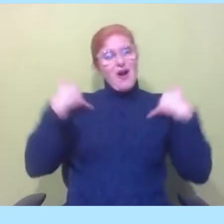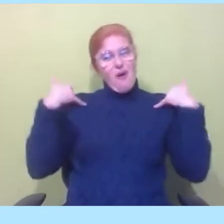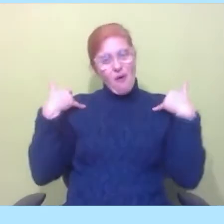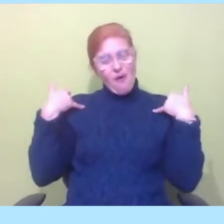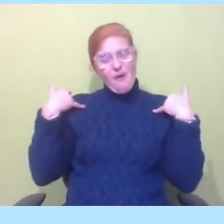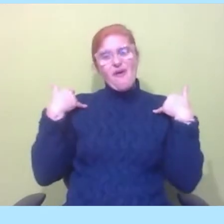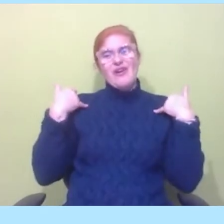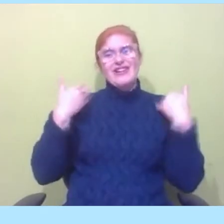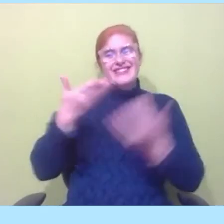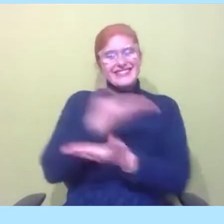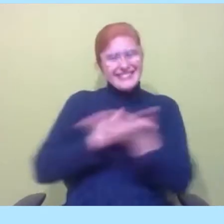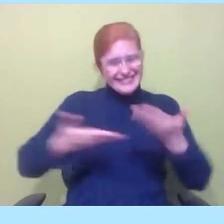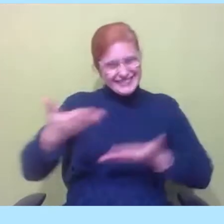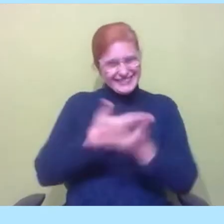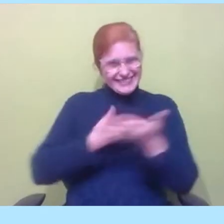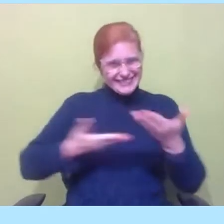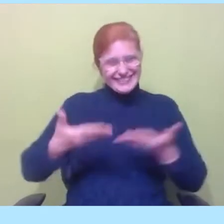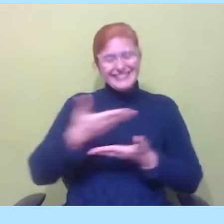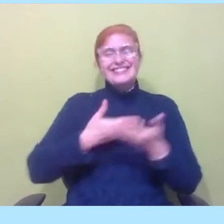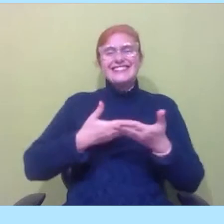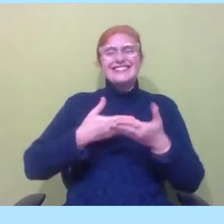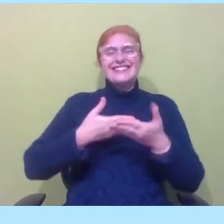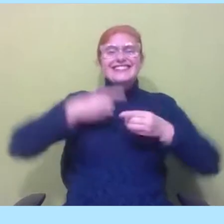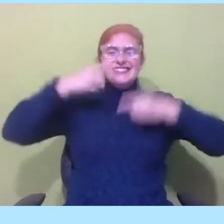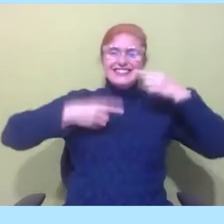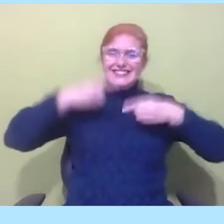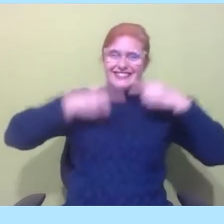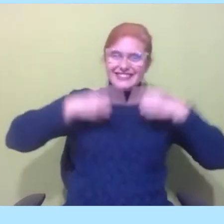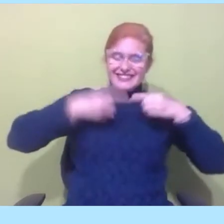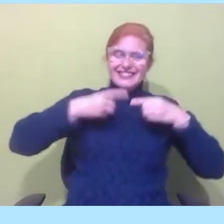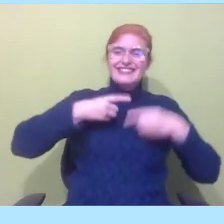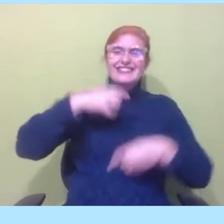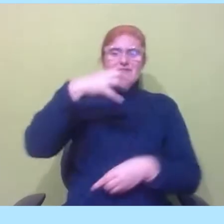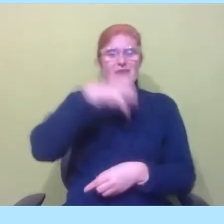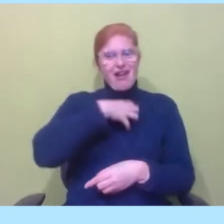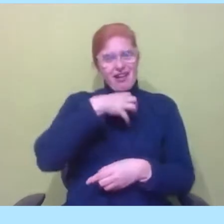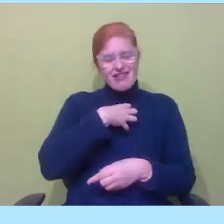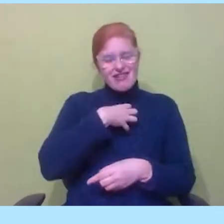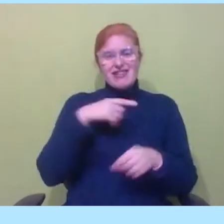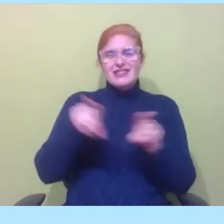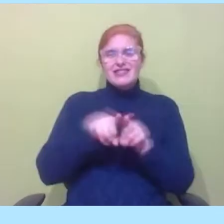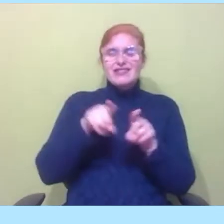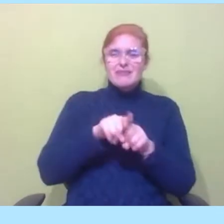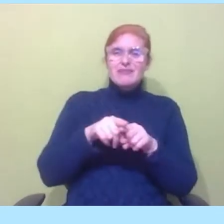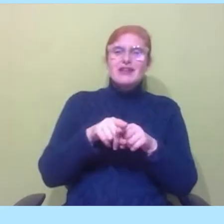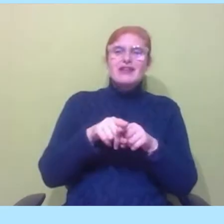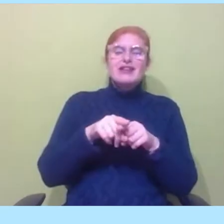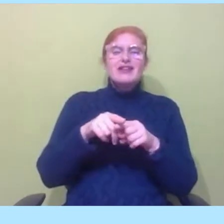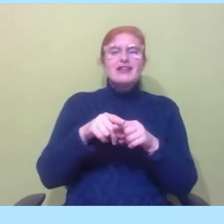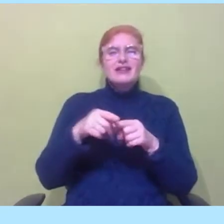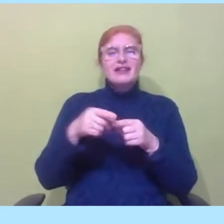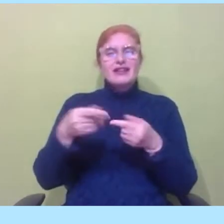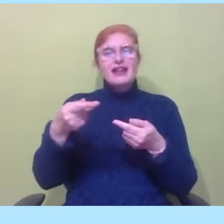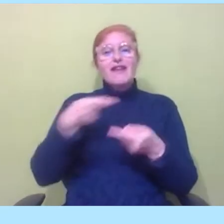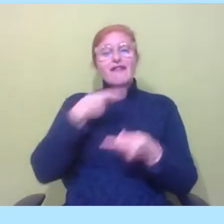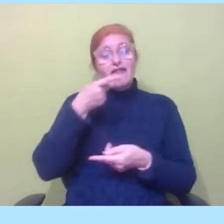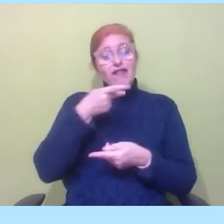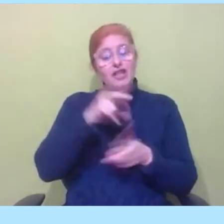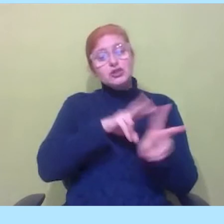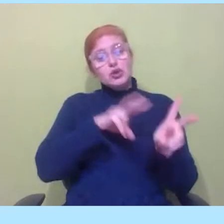mesa com essa pessoa aqui em Salvador, e falando justamente desses assuntos, e